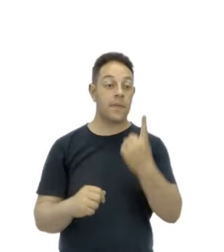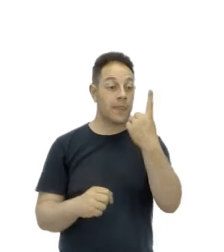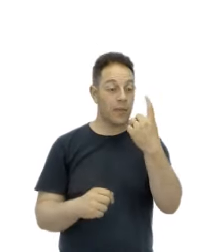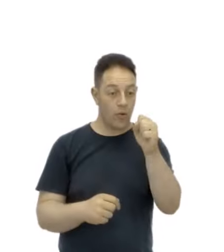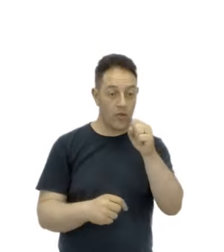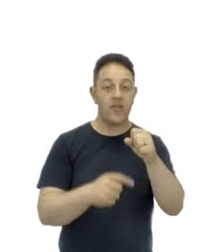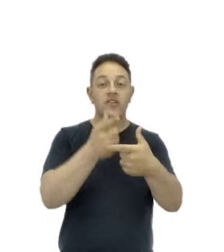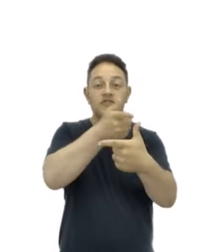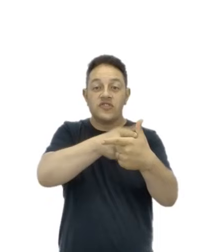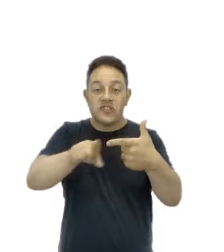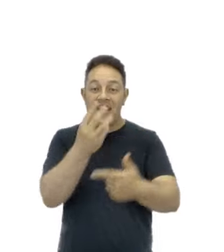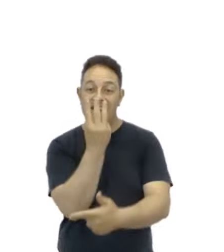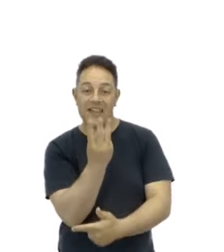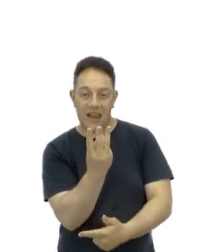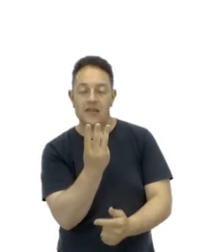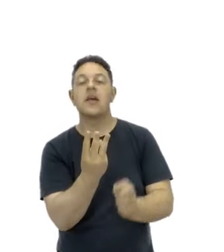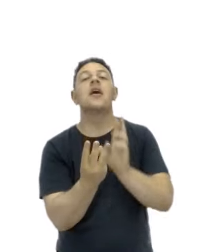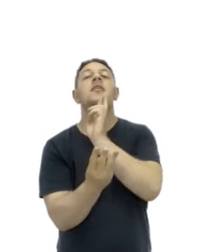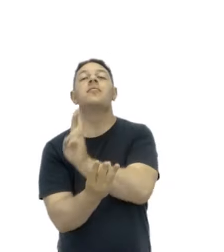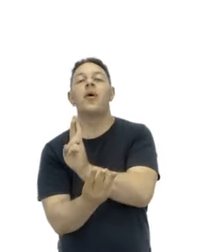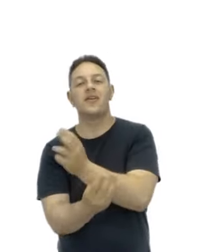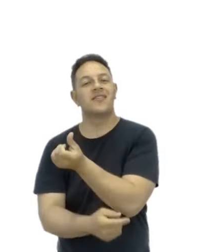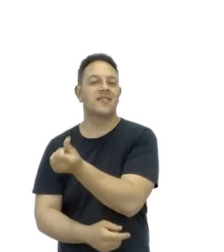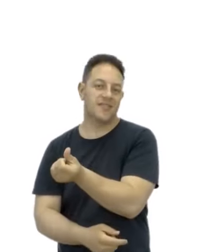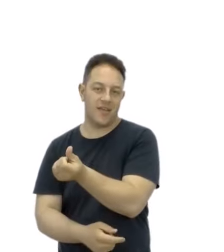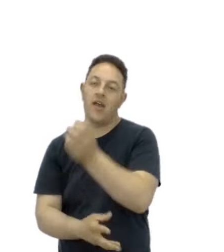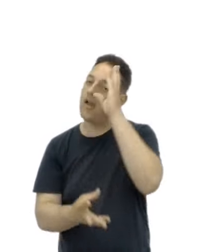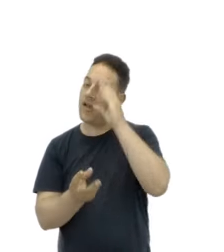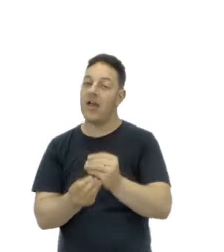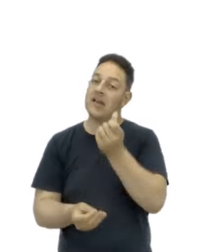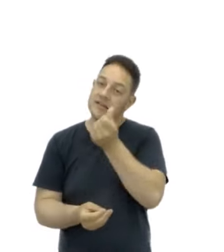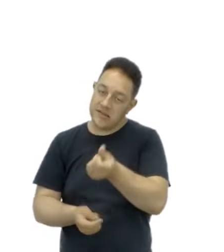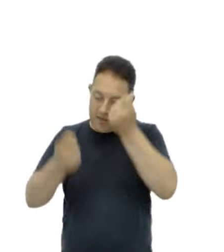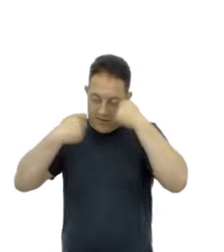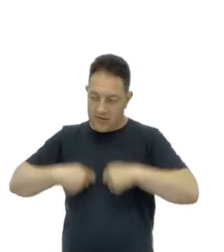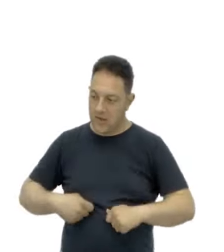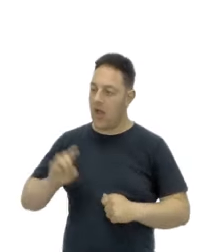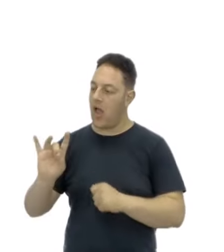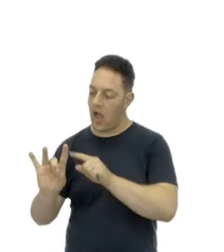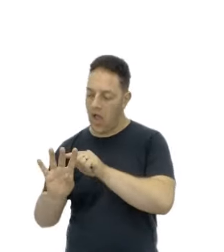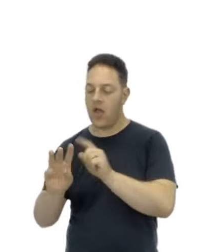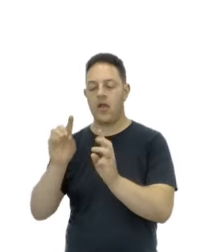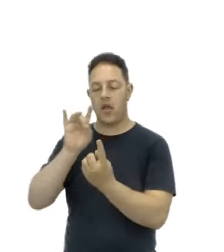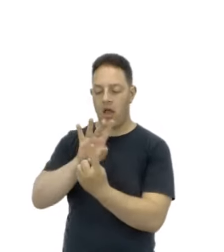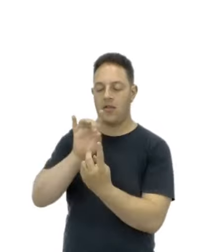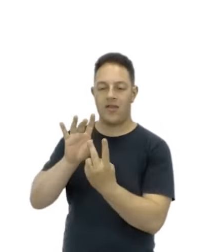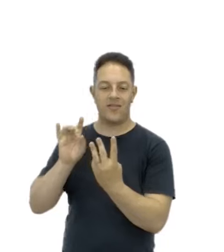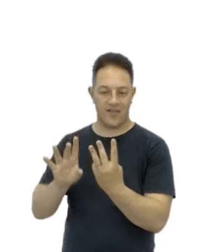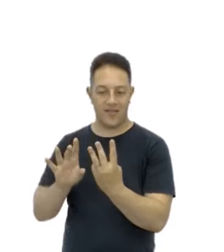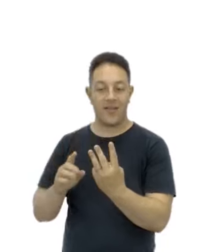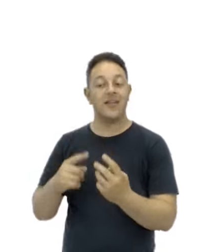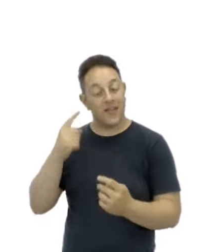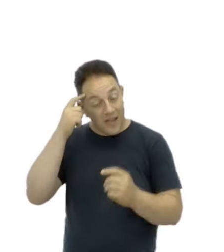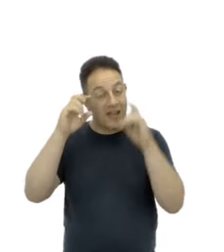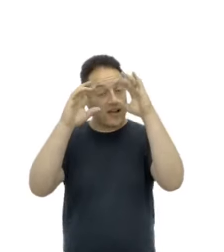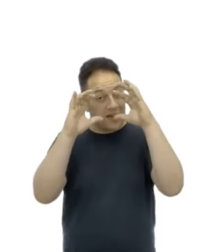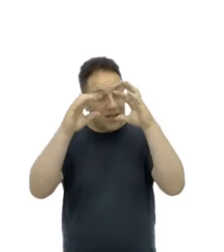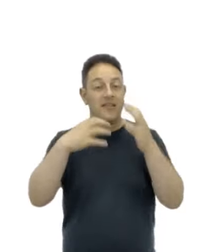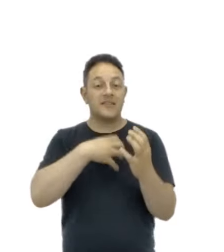3 tem como resultado o 6. 3 formas de raciocínio diferentes que totalizam